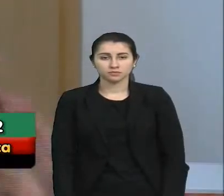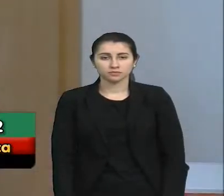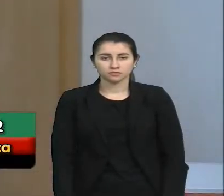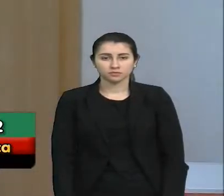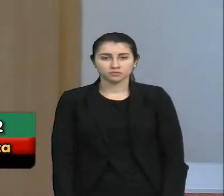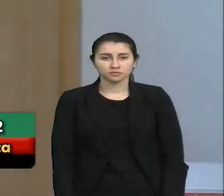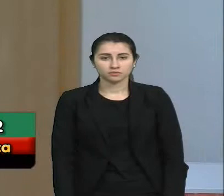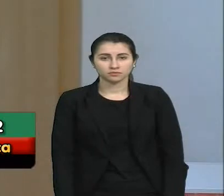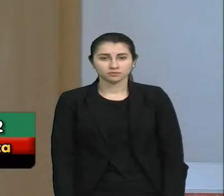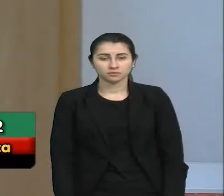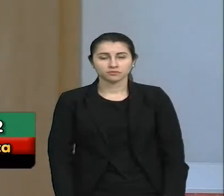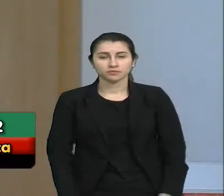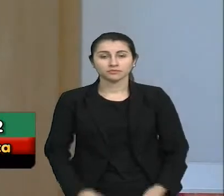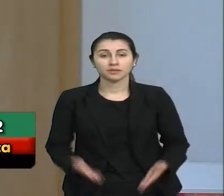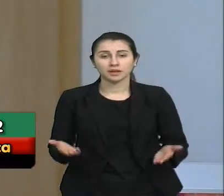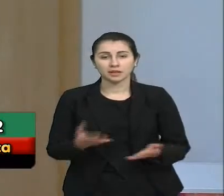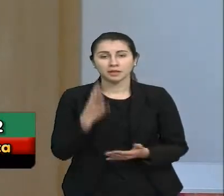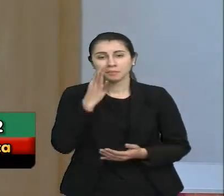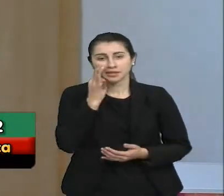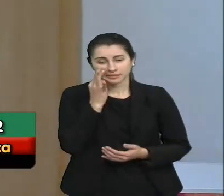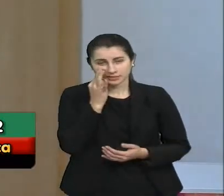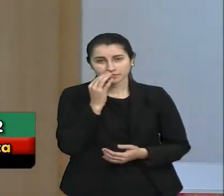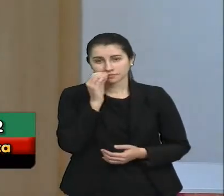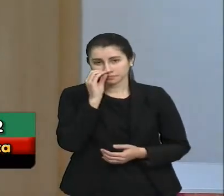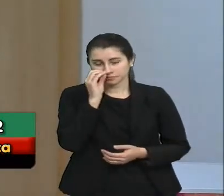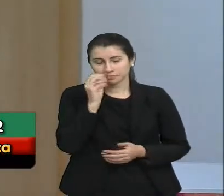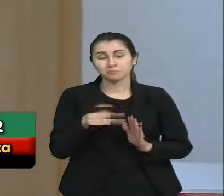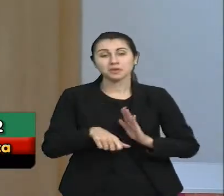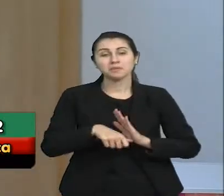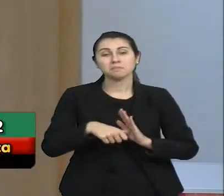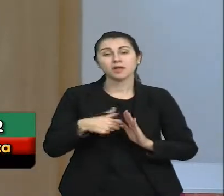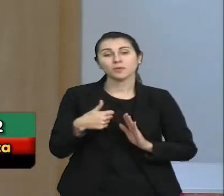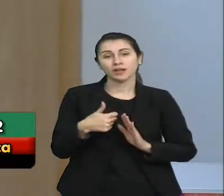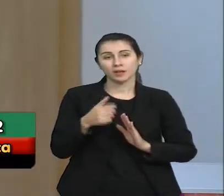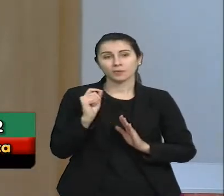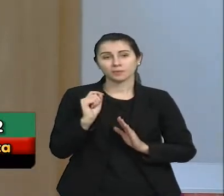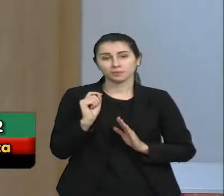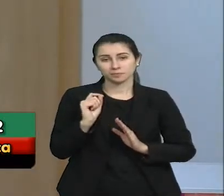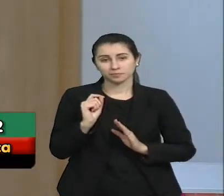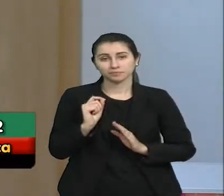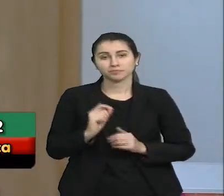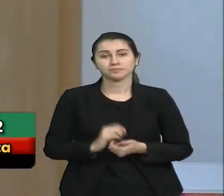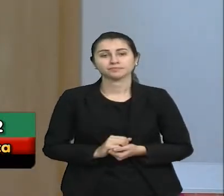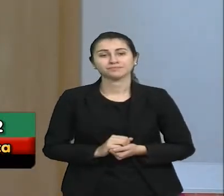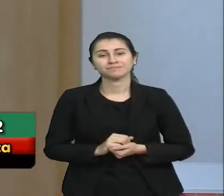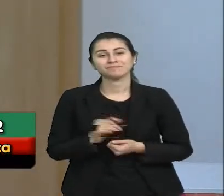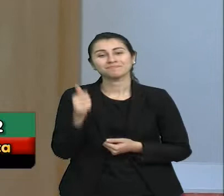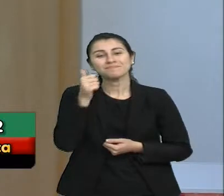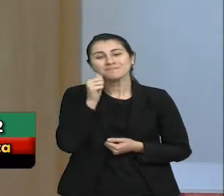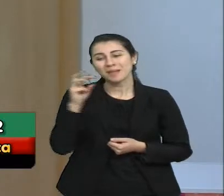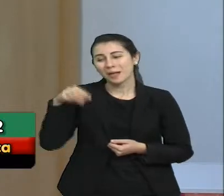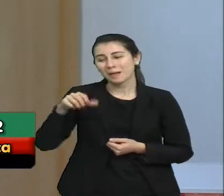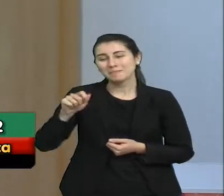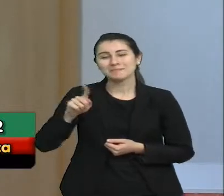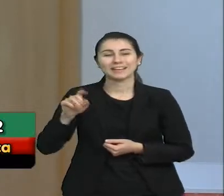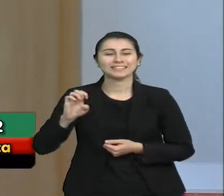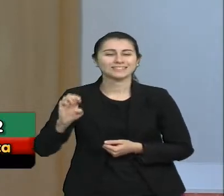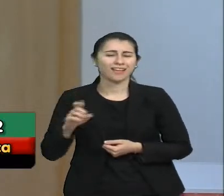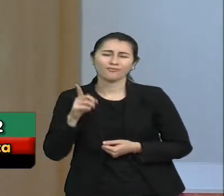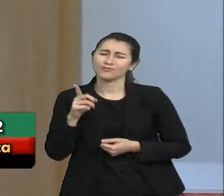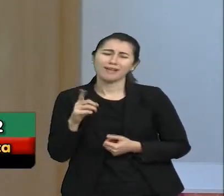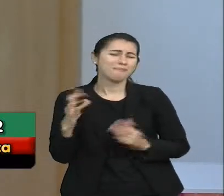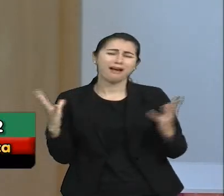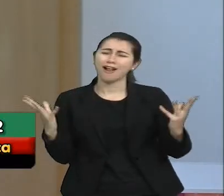que aqui estão presentes. Em primeiro lugar, Mazé, você sempre fenomenal,